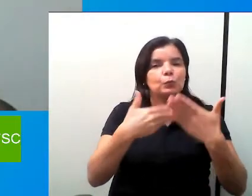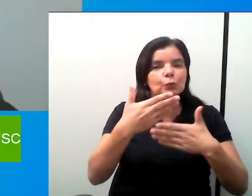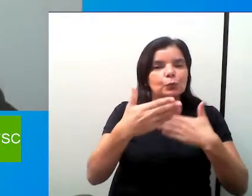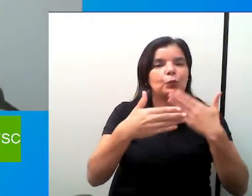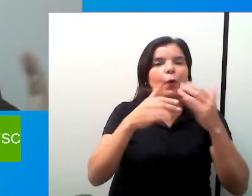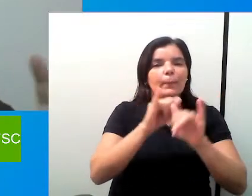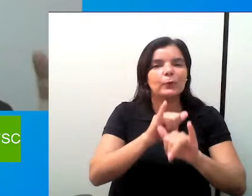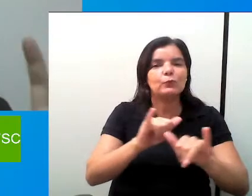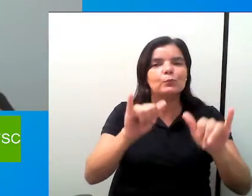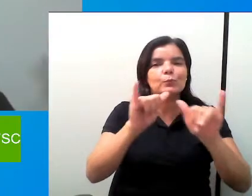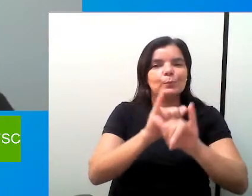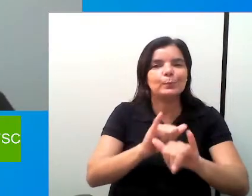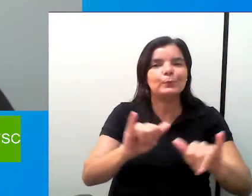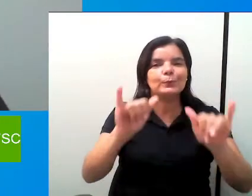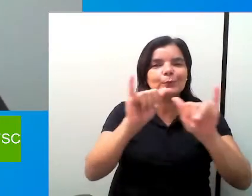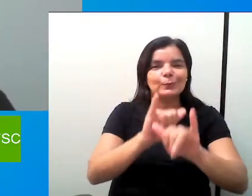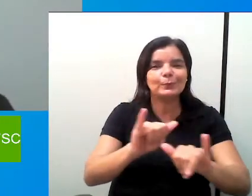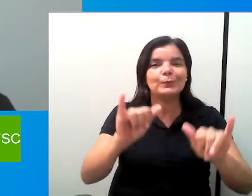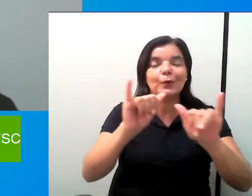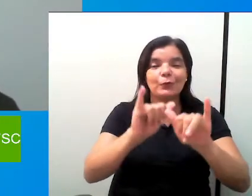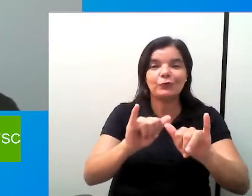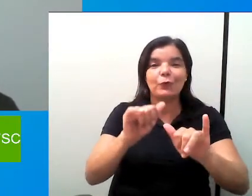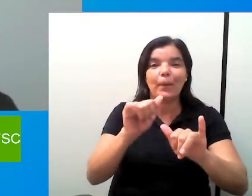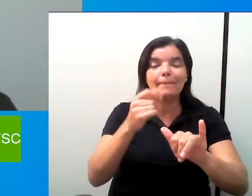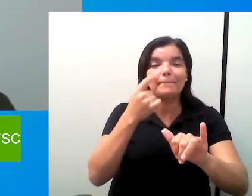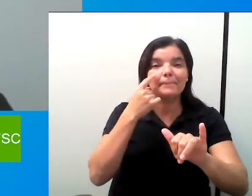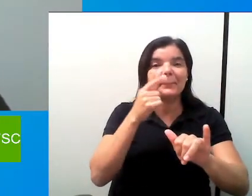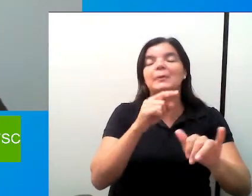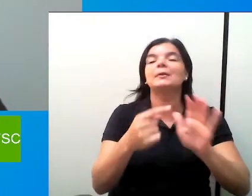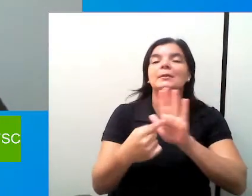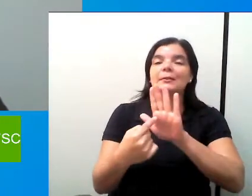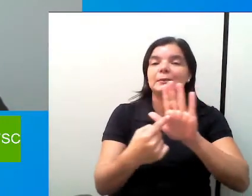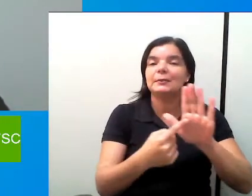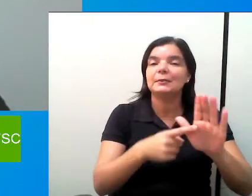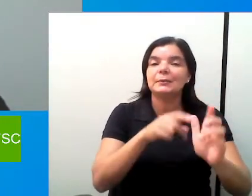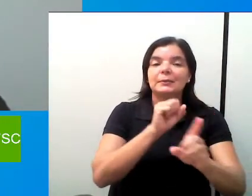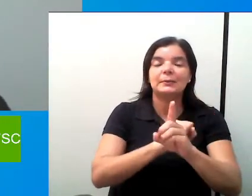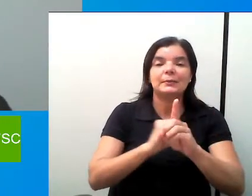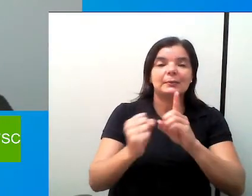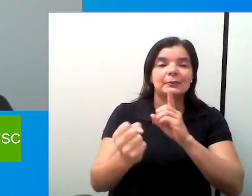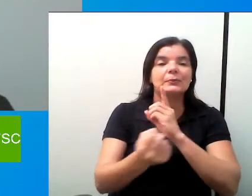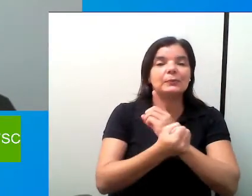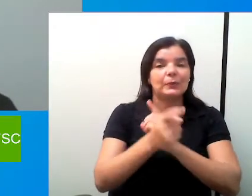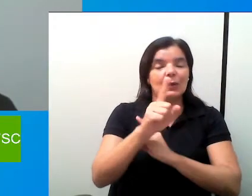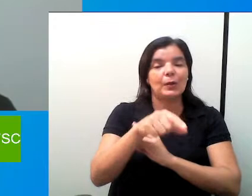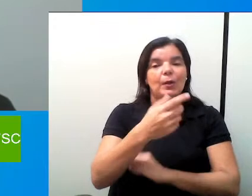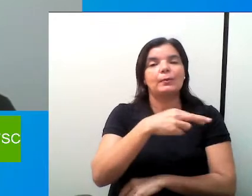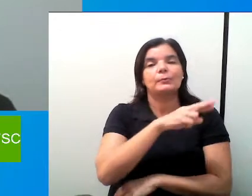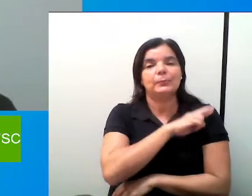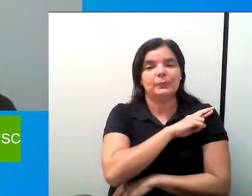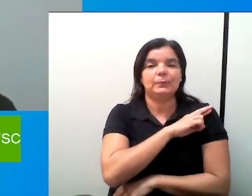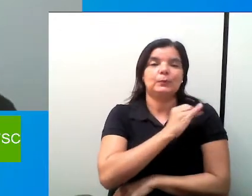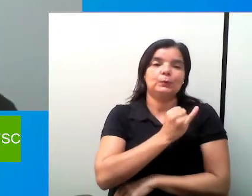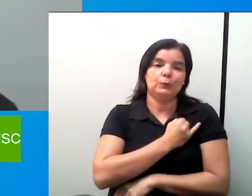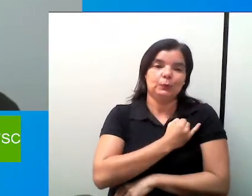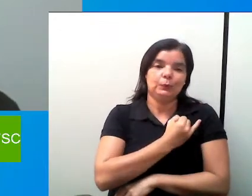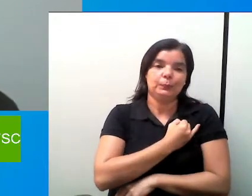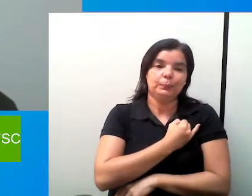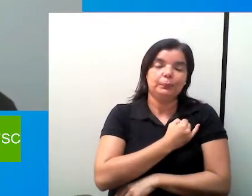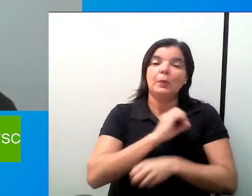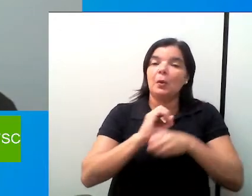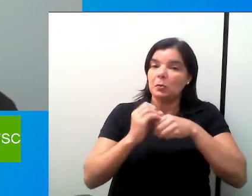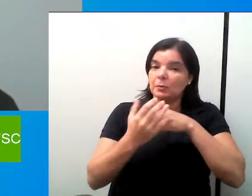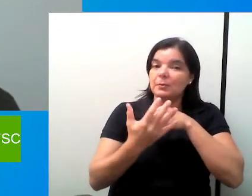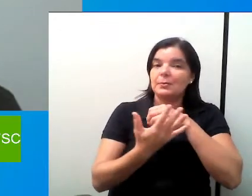uma cadeia, né, de visibilidade para uma sociedade, que eu acho que esse é o papel do Instituto. Veio a pandemia, nós